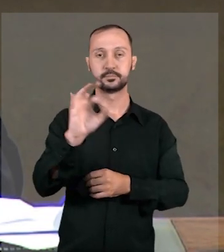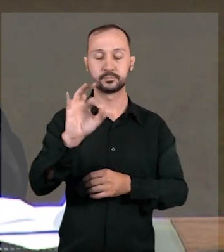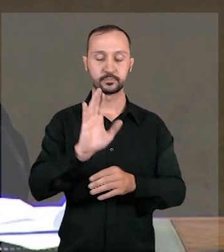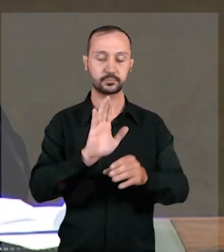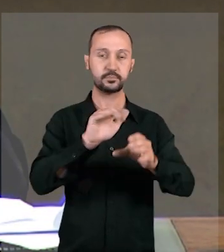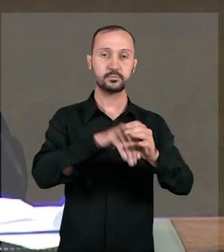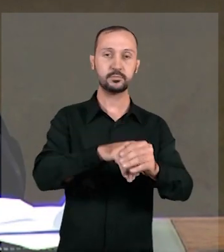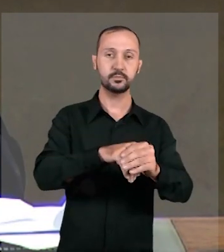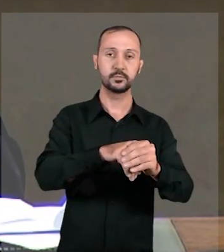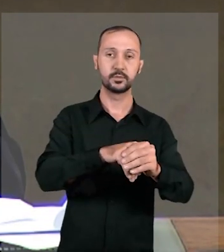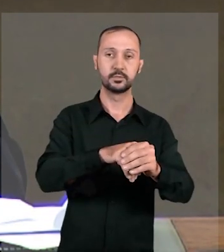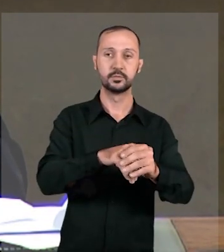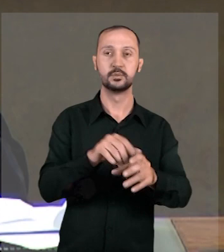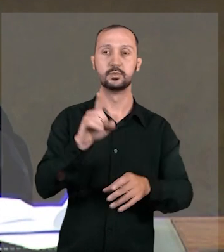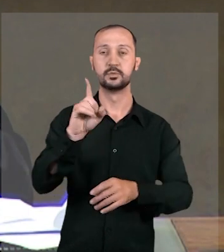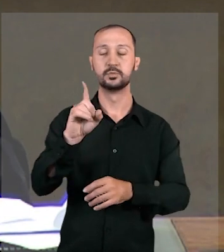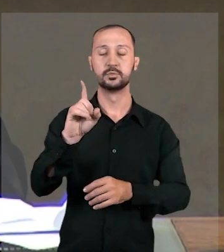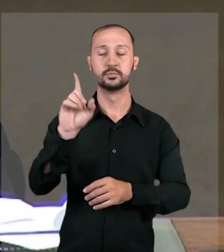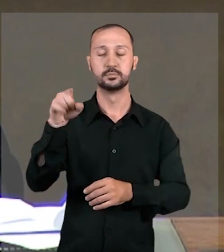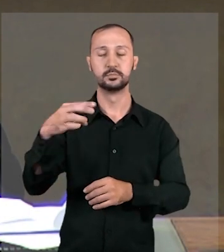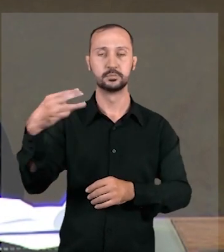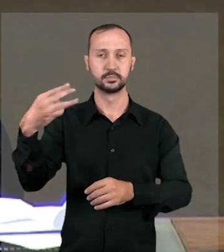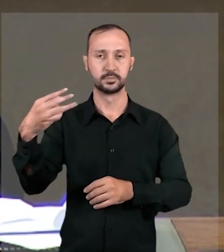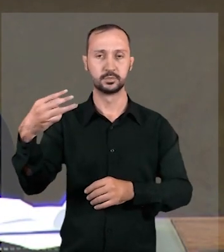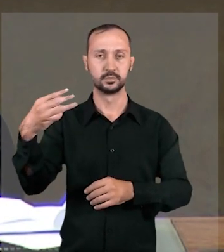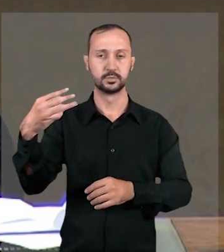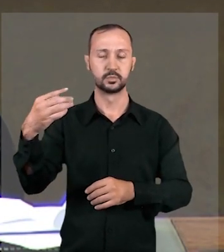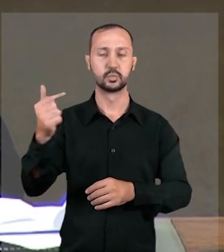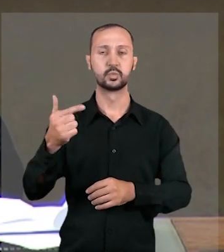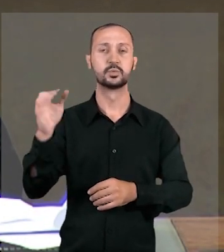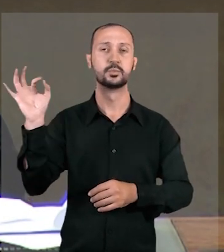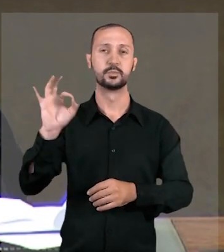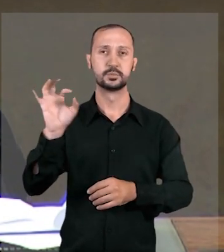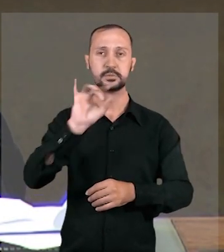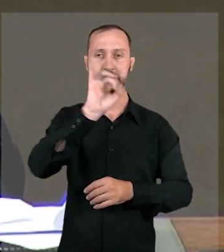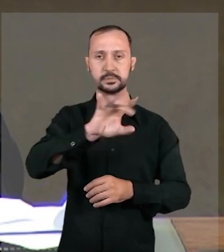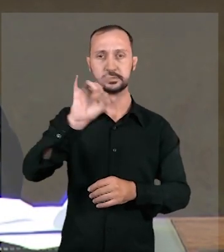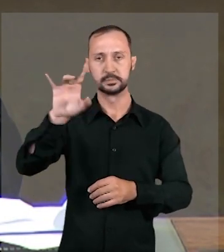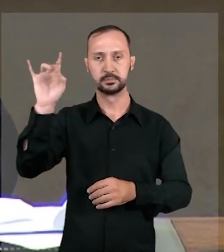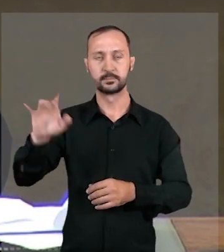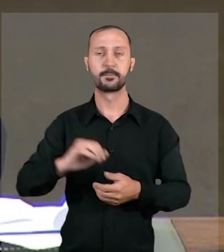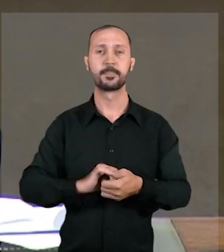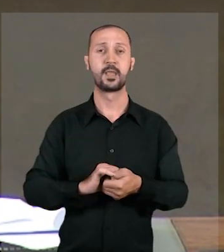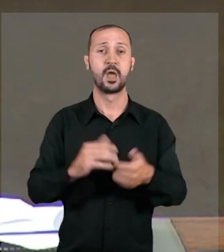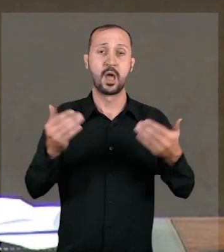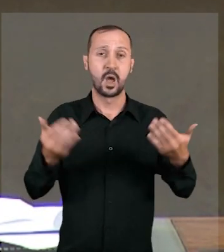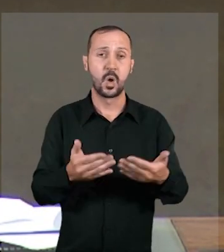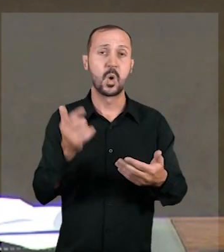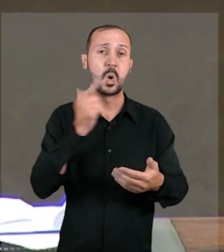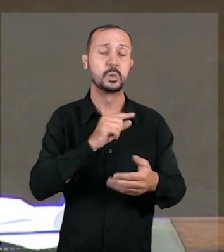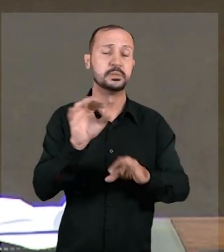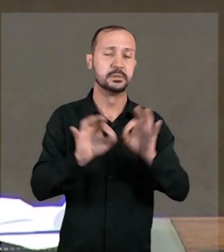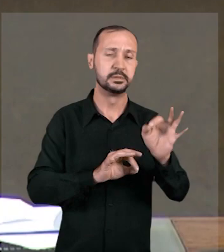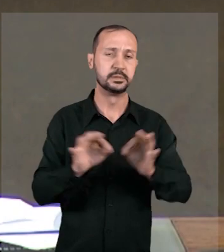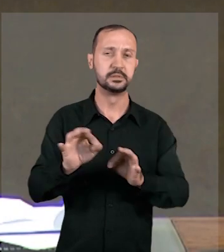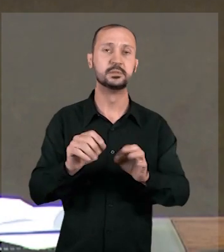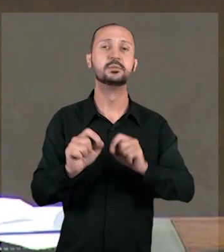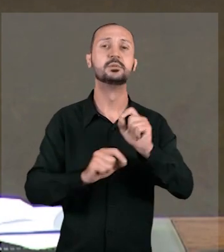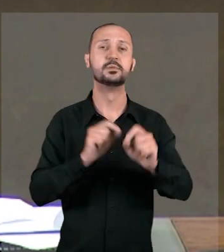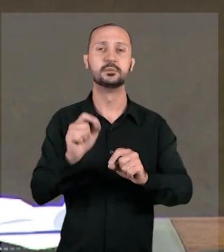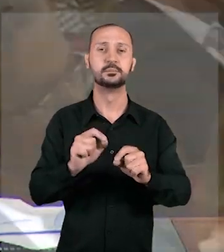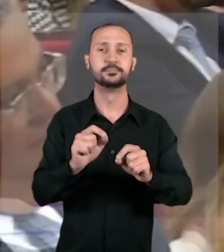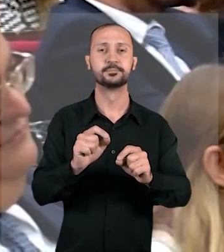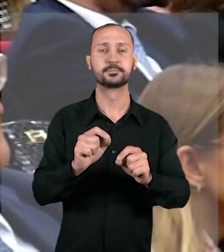votos em pelo menos um terço dos estados, com 2% do total em cada um deles. Nós agora conseguimos reavivar